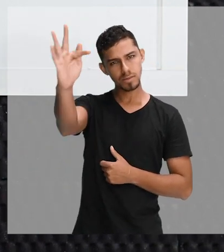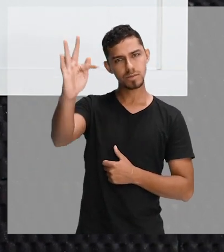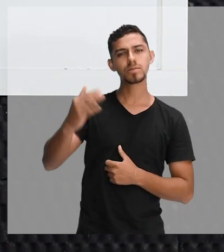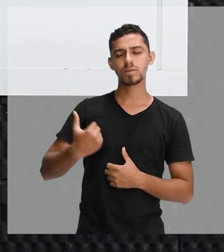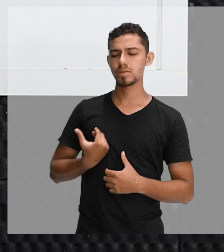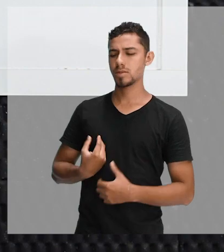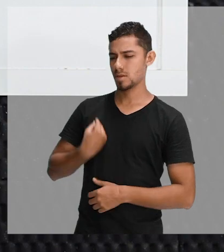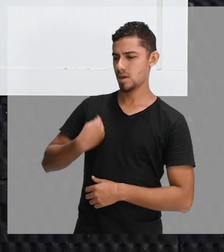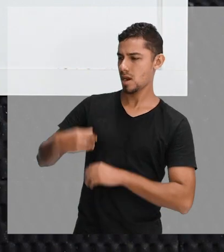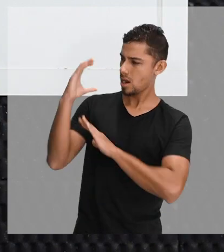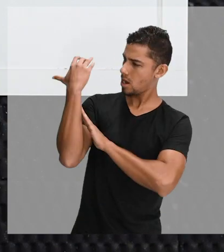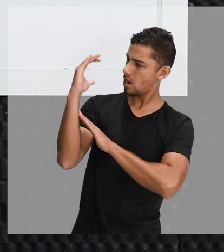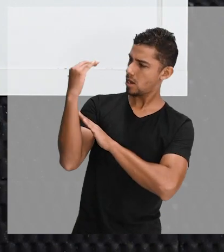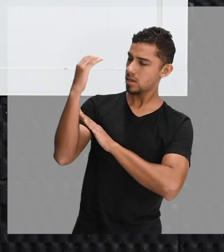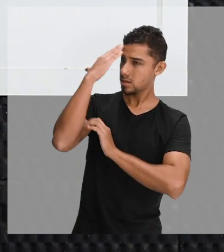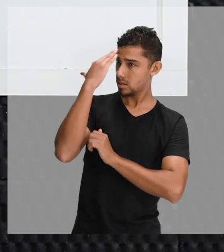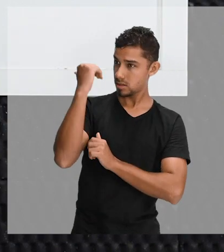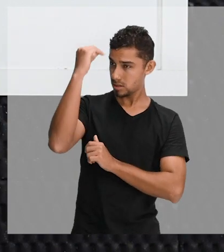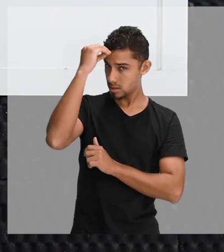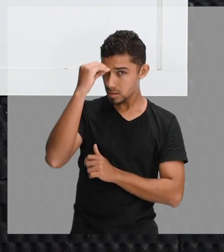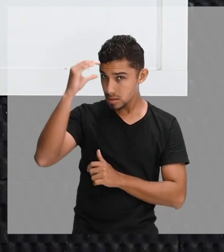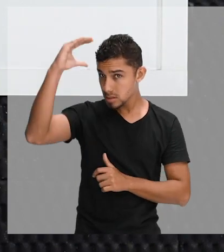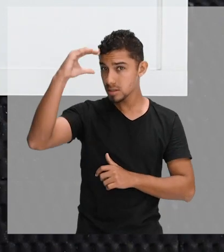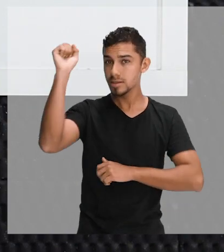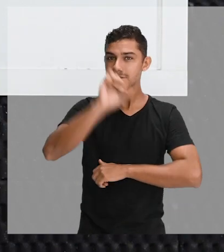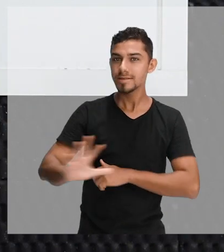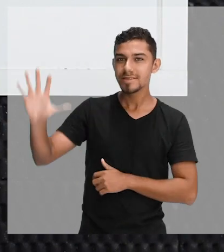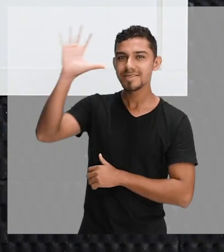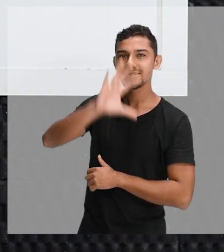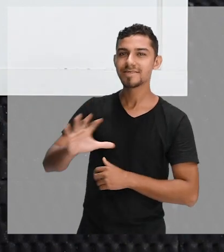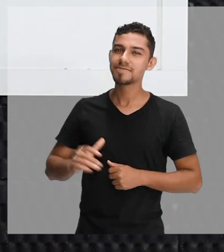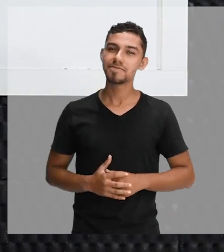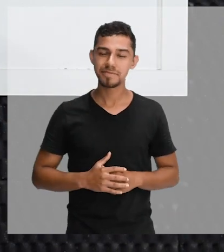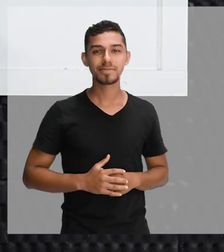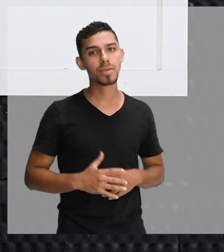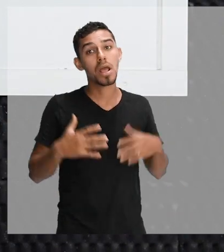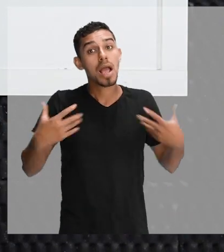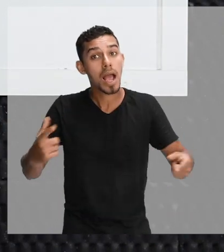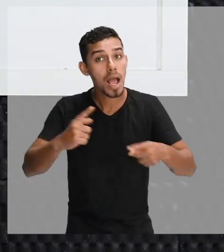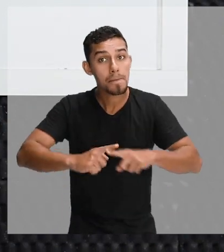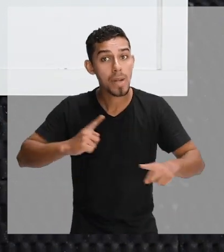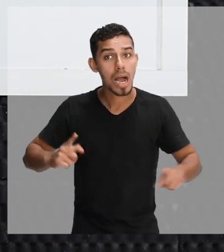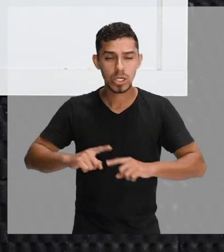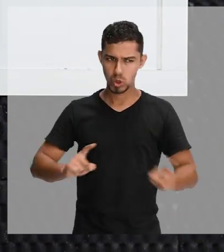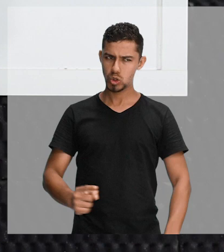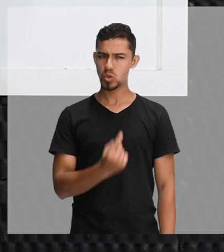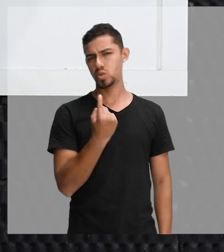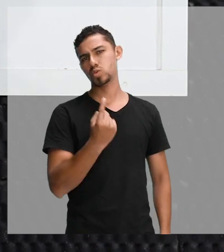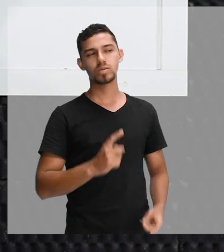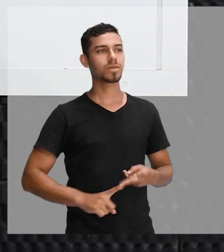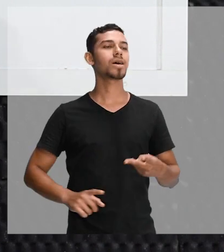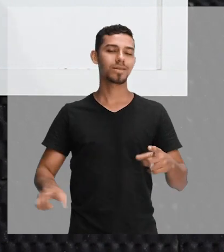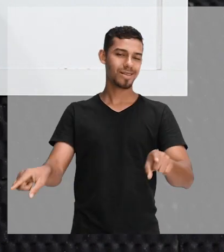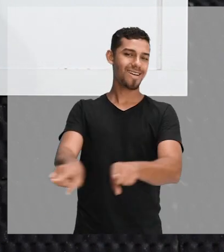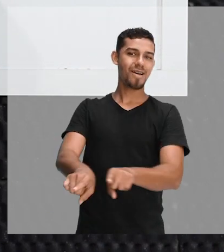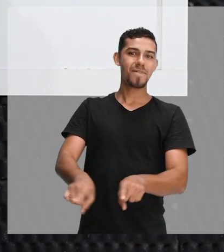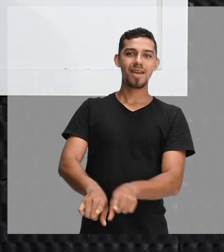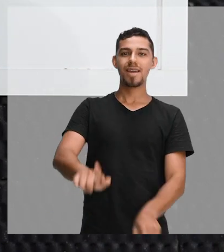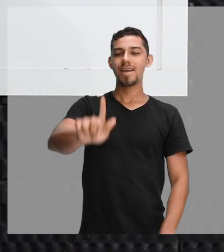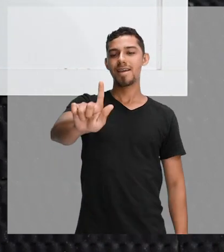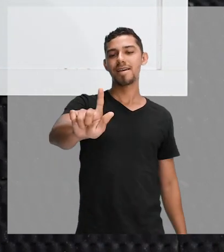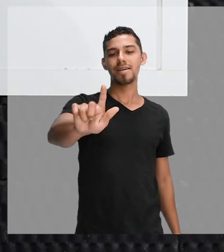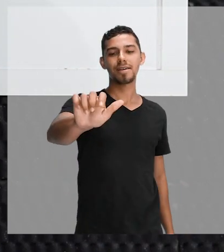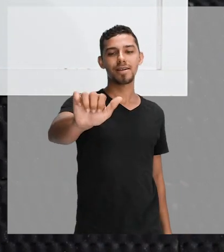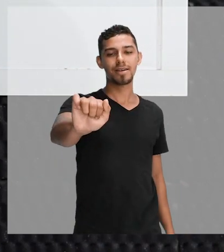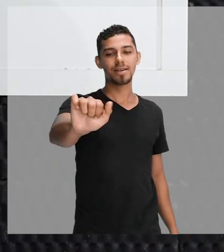e do saber em geral. Olha que coisa bacana, certo? Veja só, mas não é somente ele, nós temos o nosso amigo Galileu. Olha